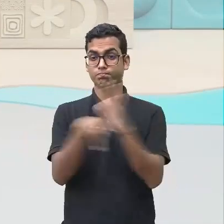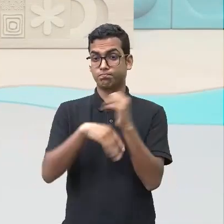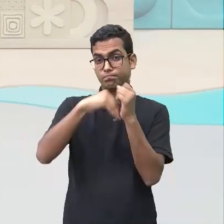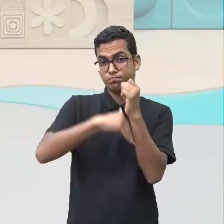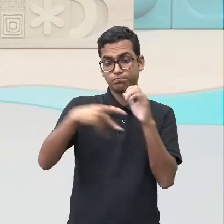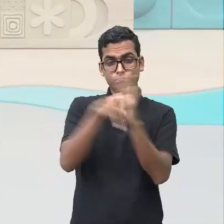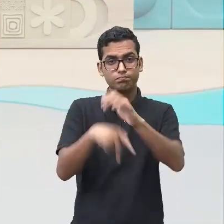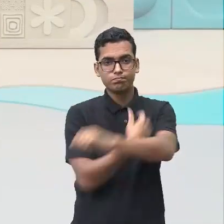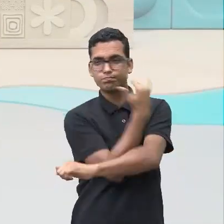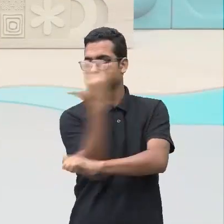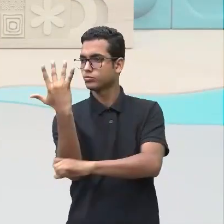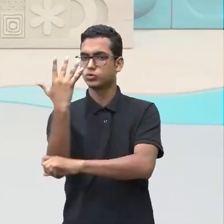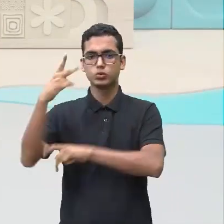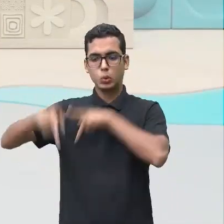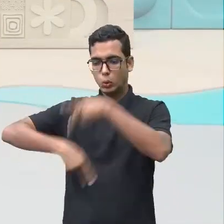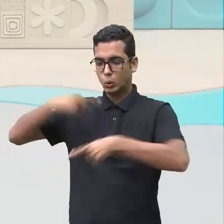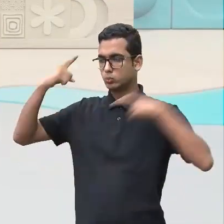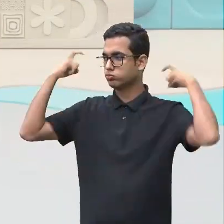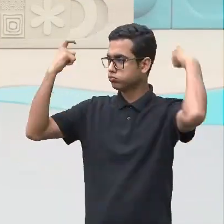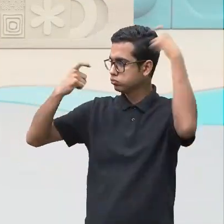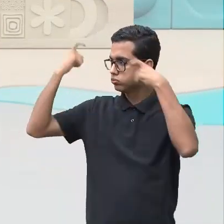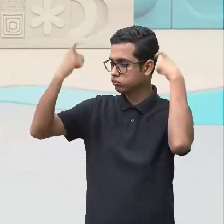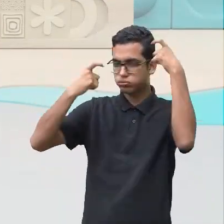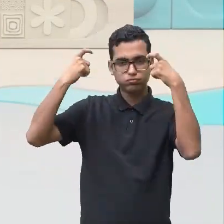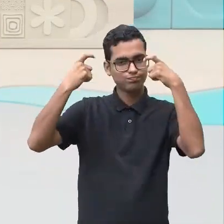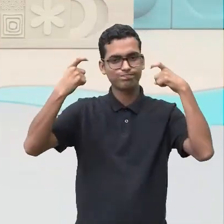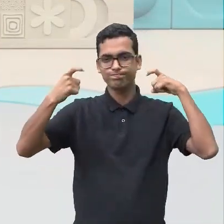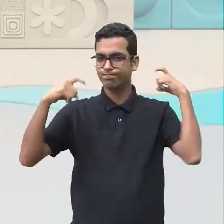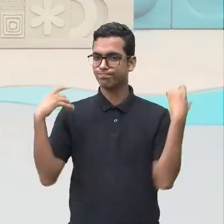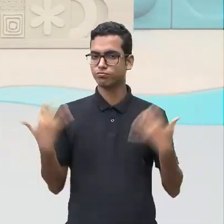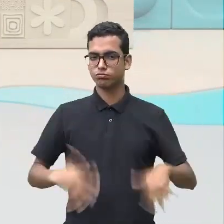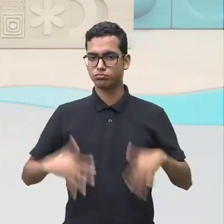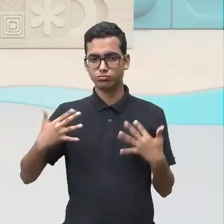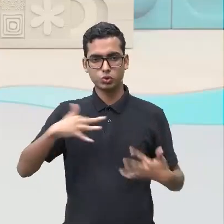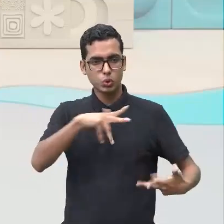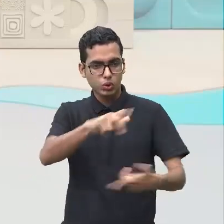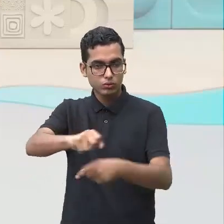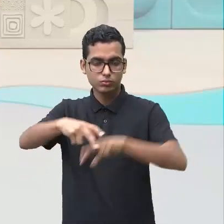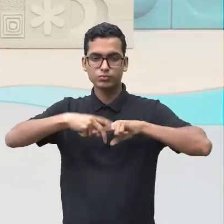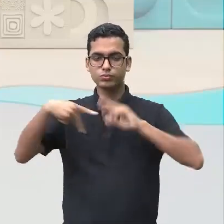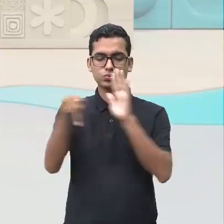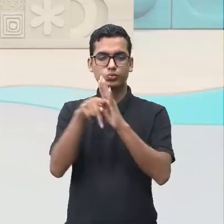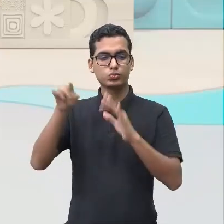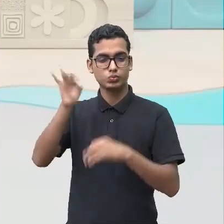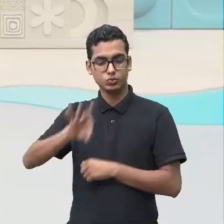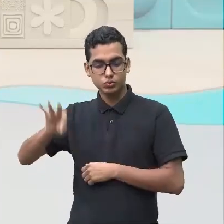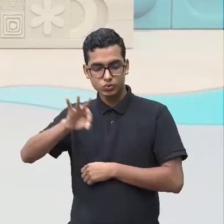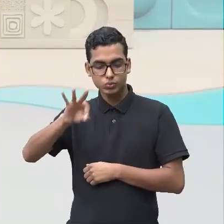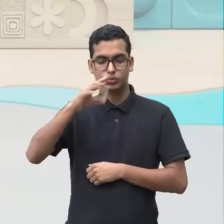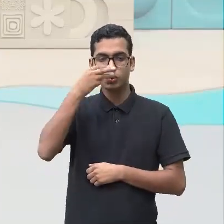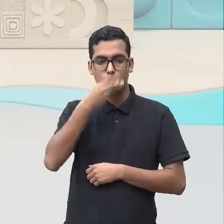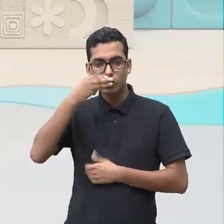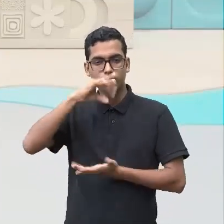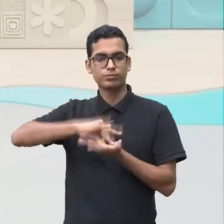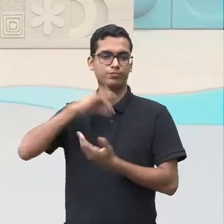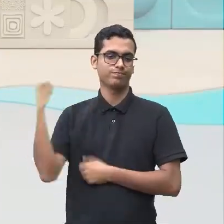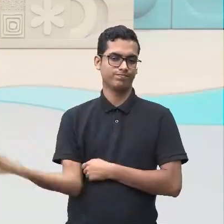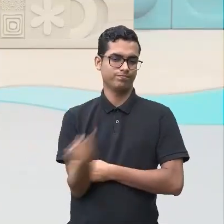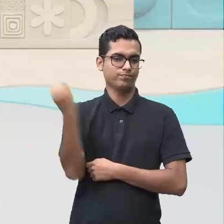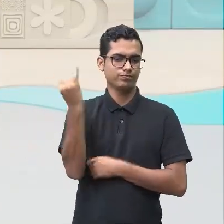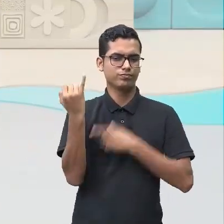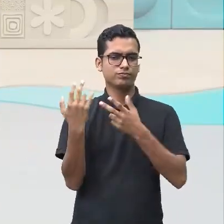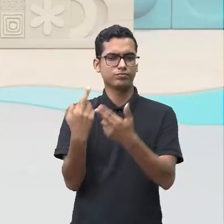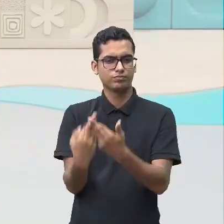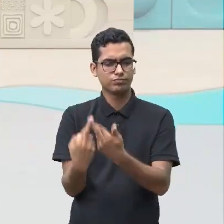causou muita preocupação assim de todo mundo, porque elas são bem importantes, então elas são responsáveis,